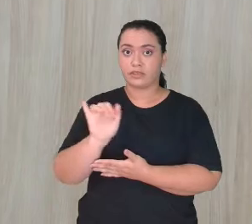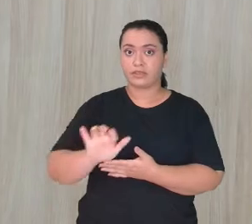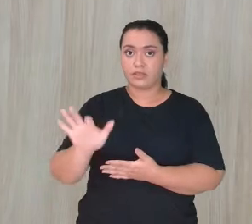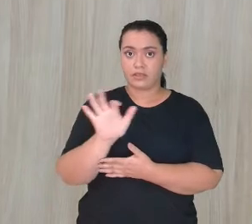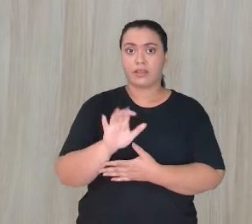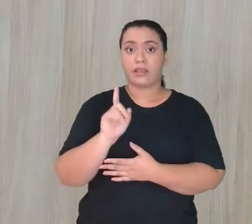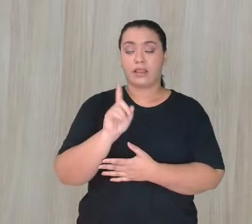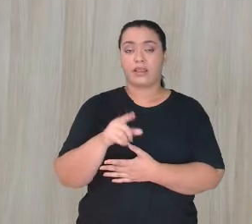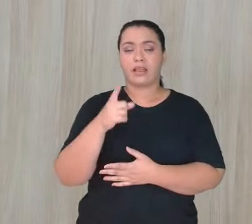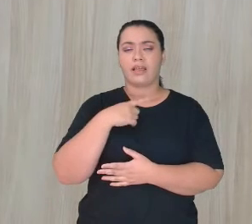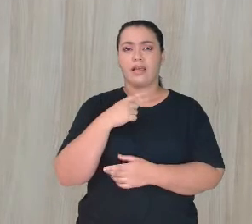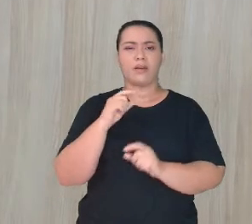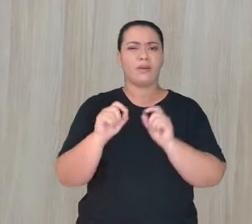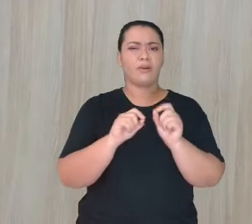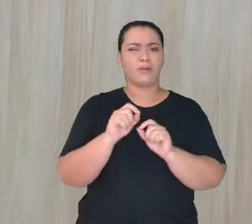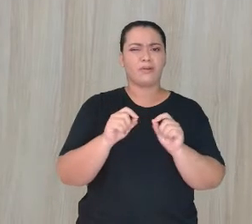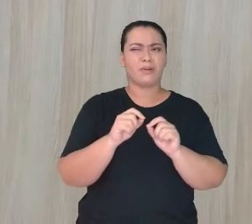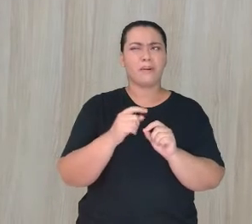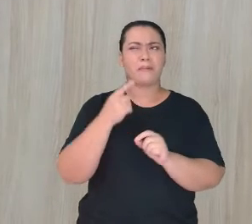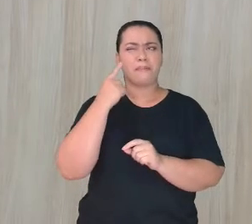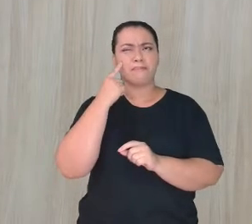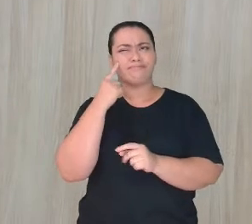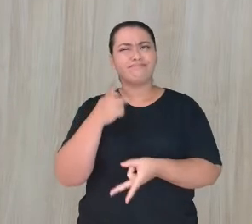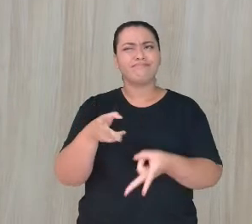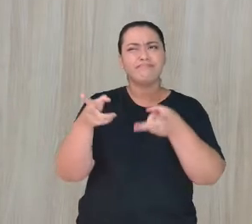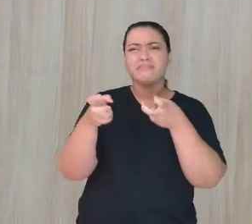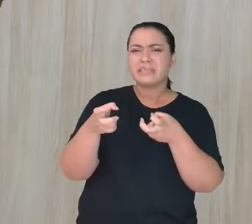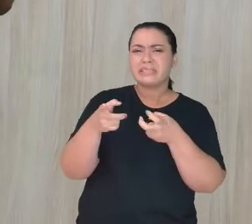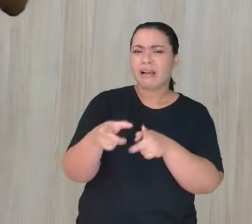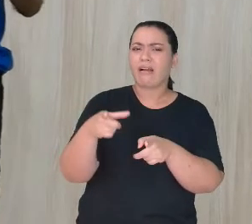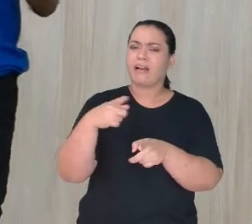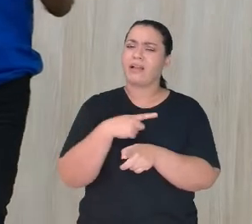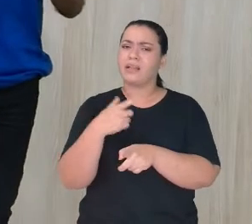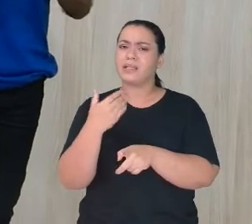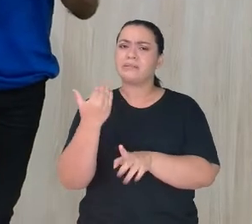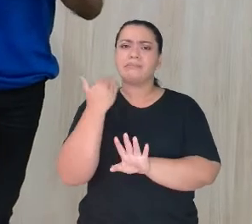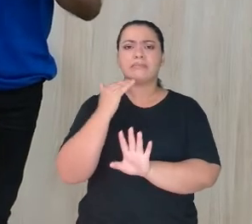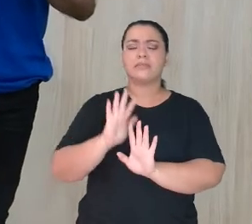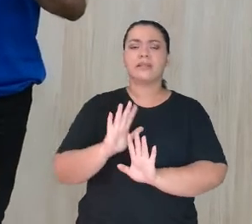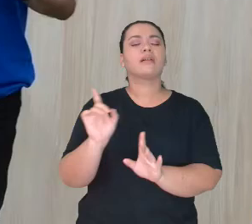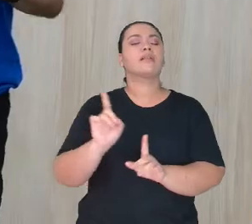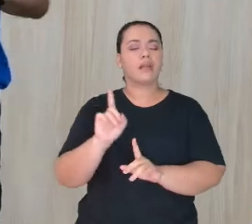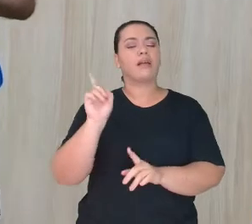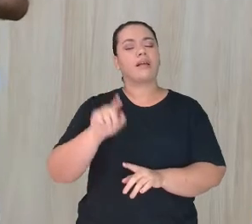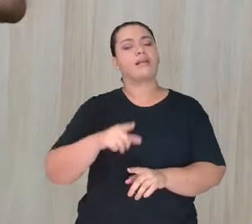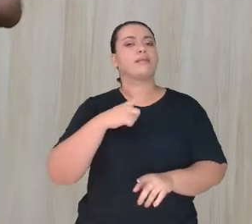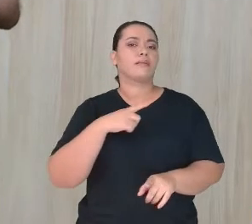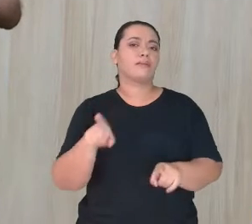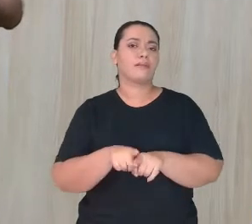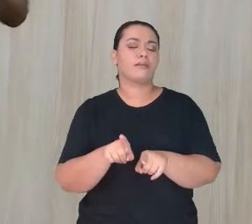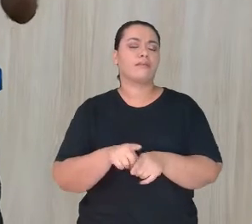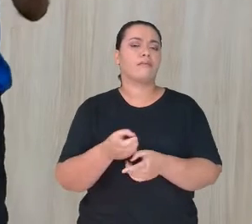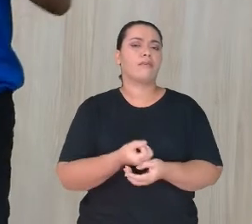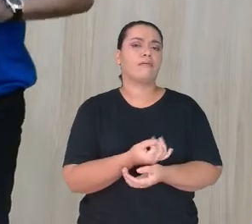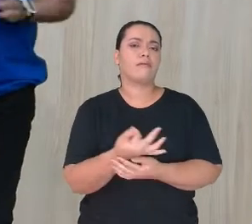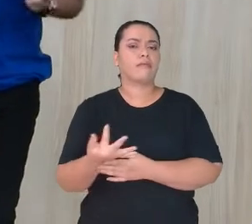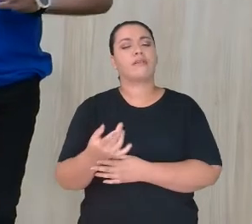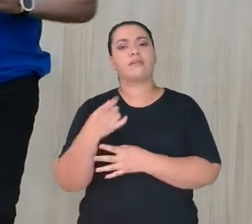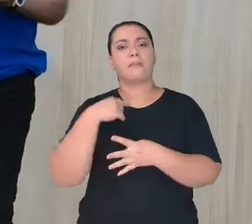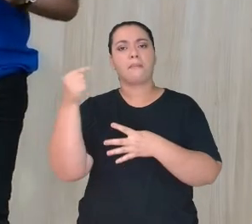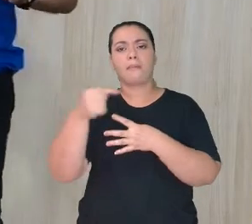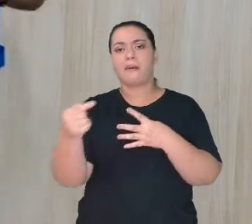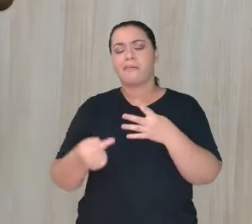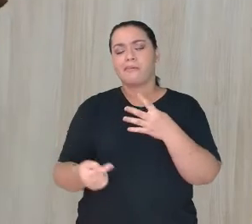vai dar uma figura que a gente pensa que ela é irregular, mas a gente vai ter aí a formação de elementos que contém ela, tá certo? Então, vamos